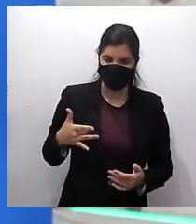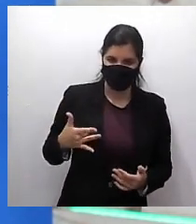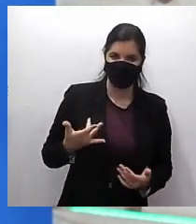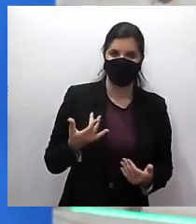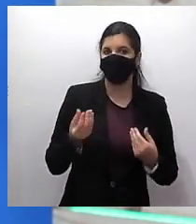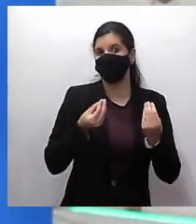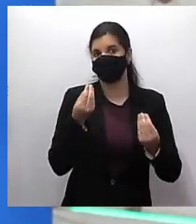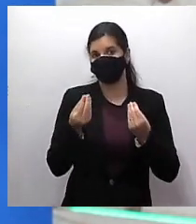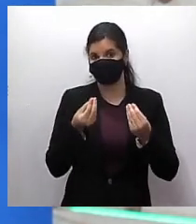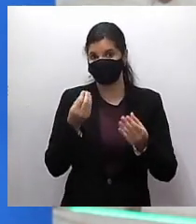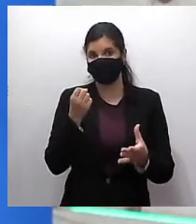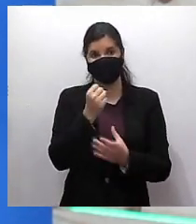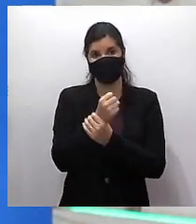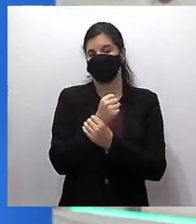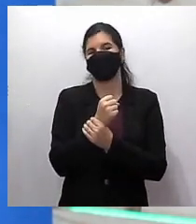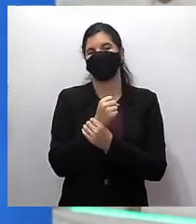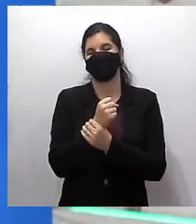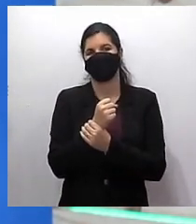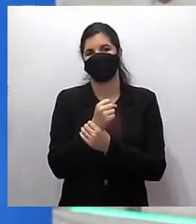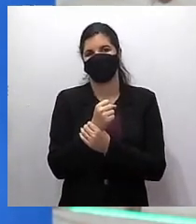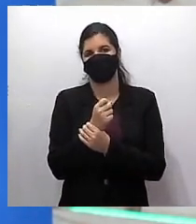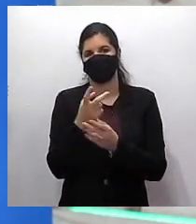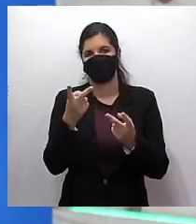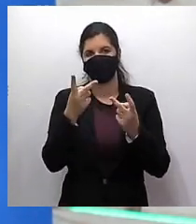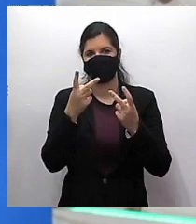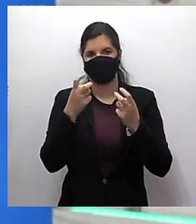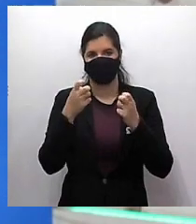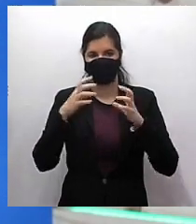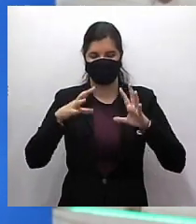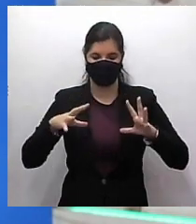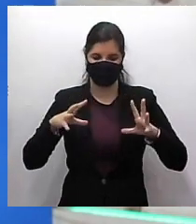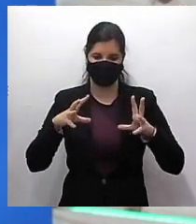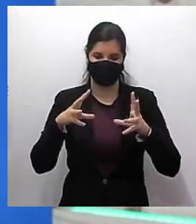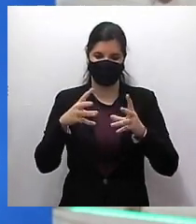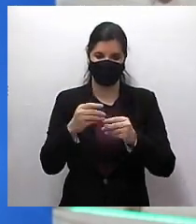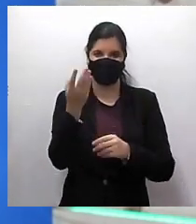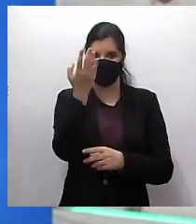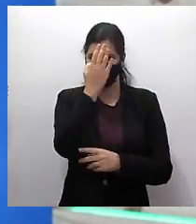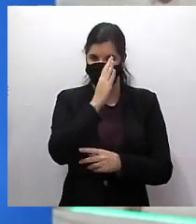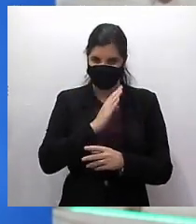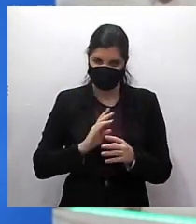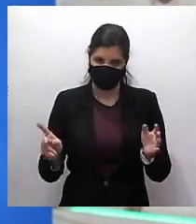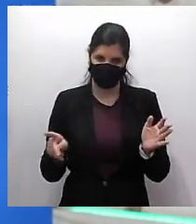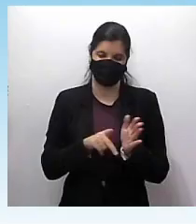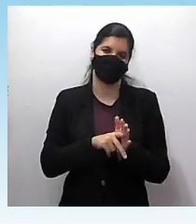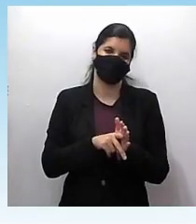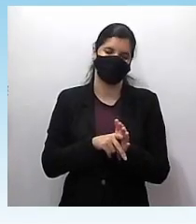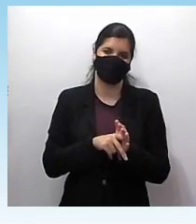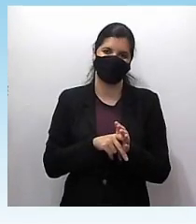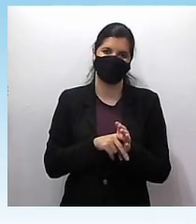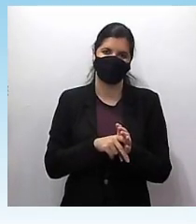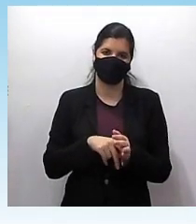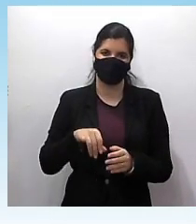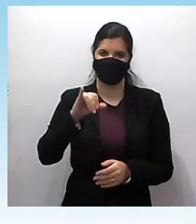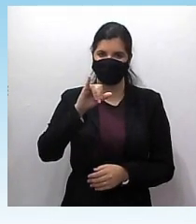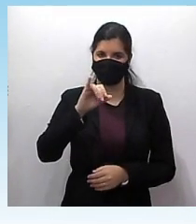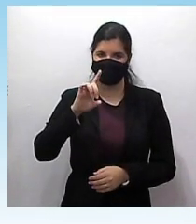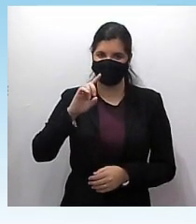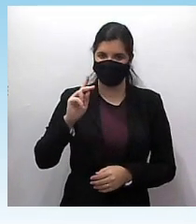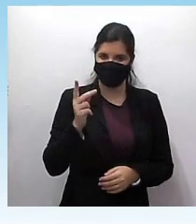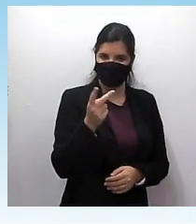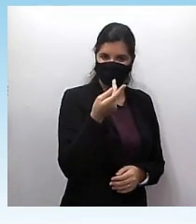pública? A segurança? Perceba que de todos esses fatores o Brasil fala em todos. Aqui, o IDH ele tem uma classificação